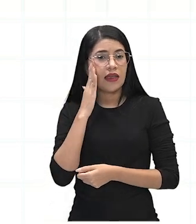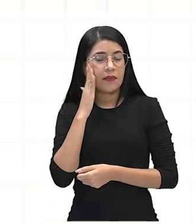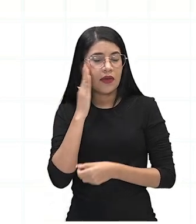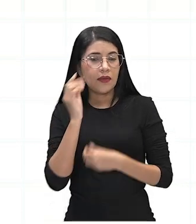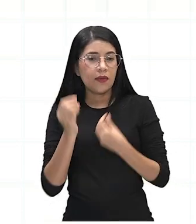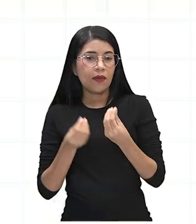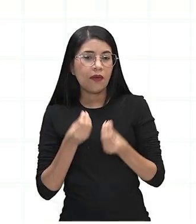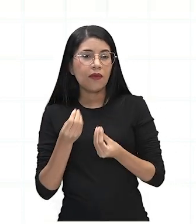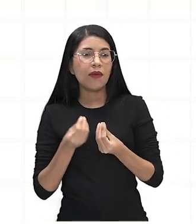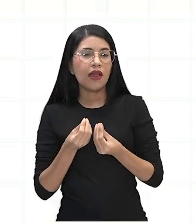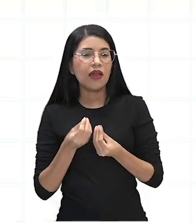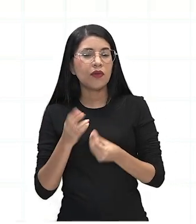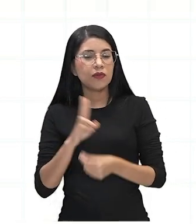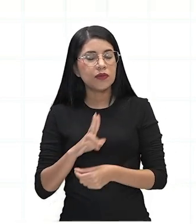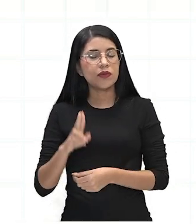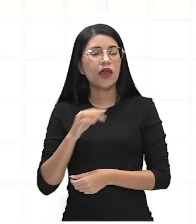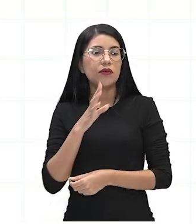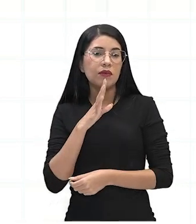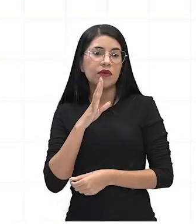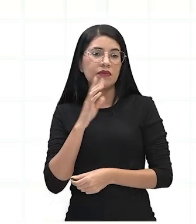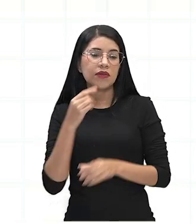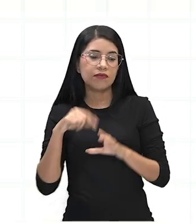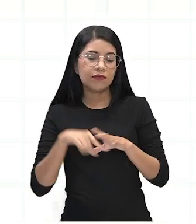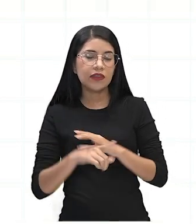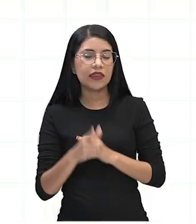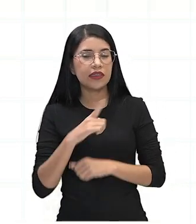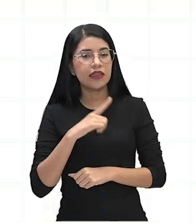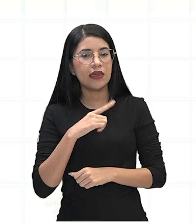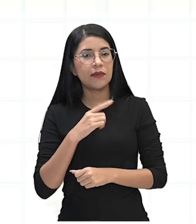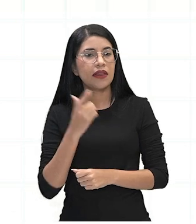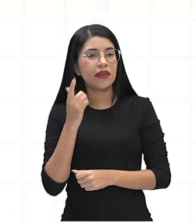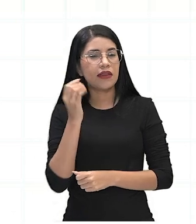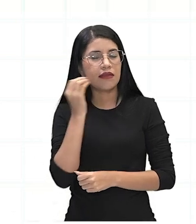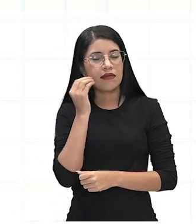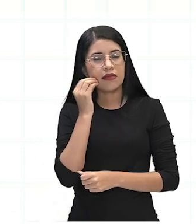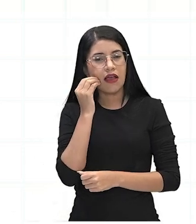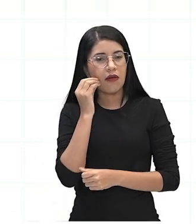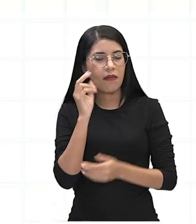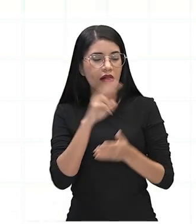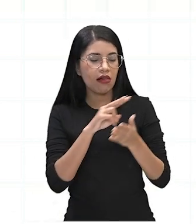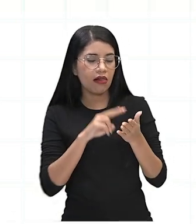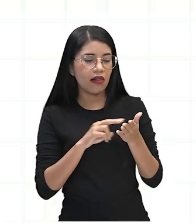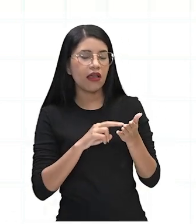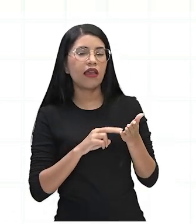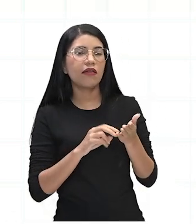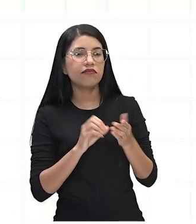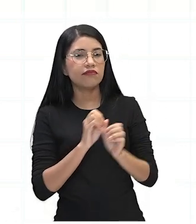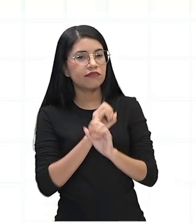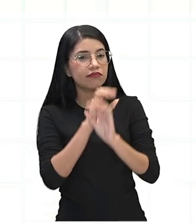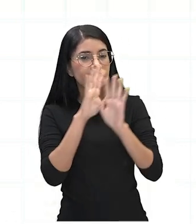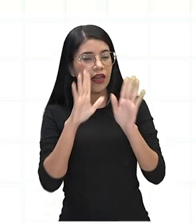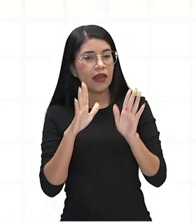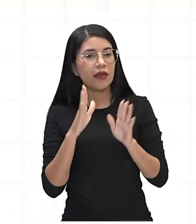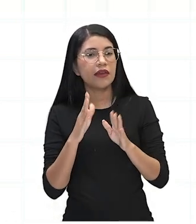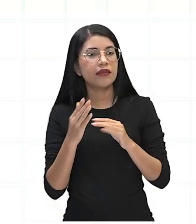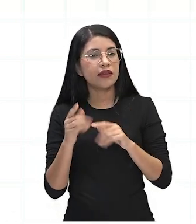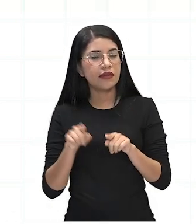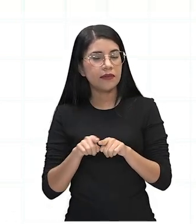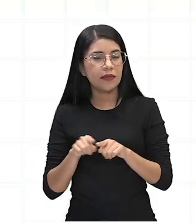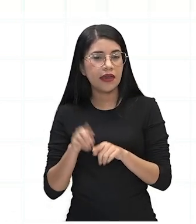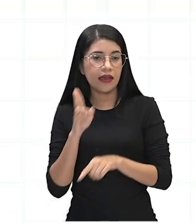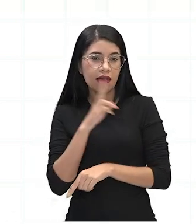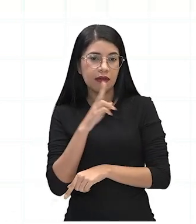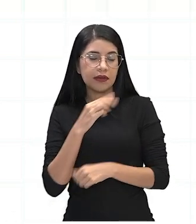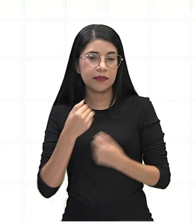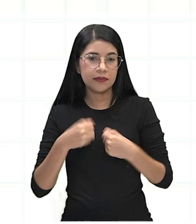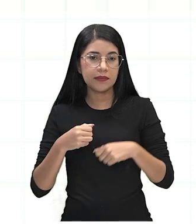tentar ter uma leitura mais efetiva, né? Que funcione, que ajude mesmo e rápida, ok?